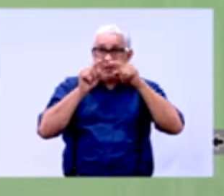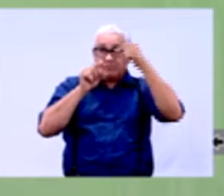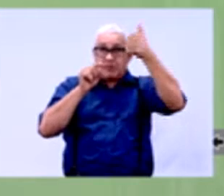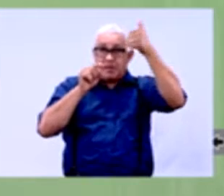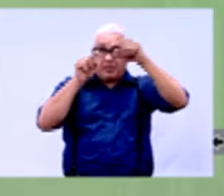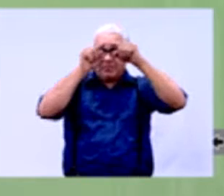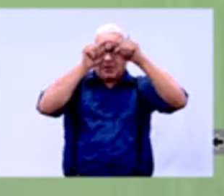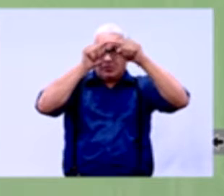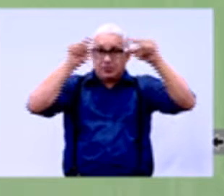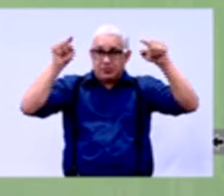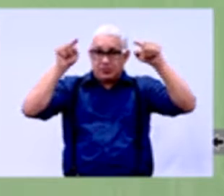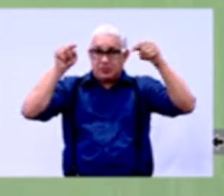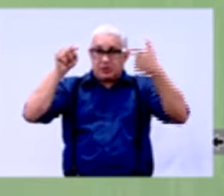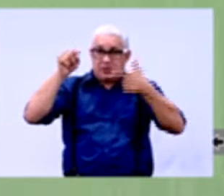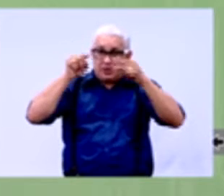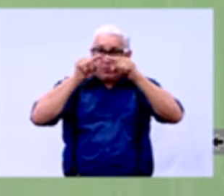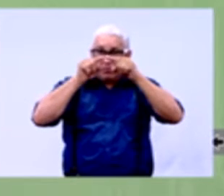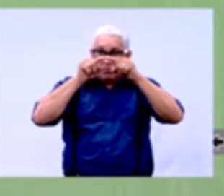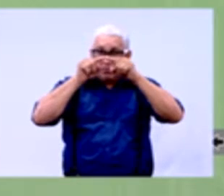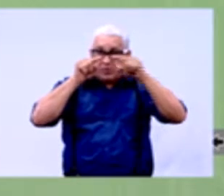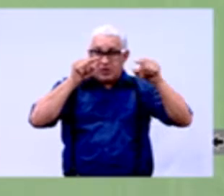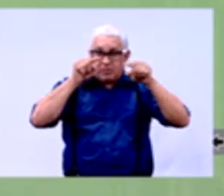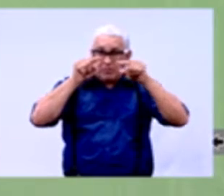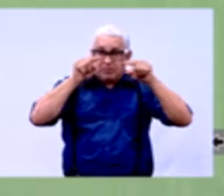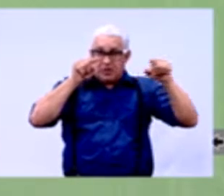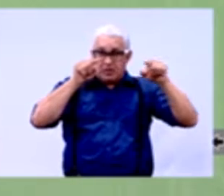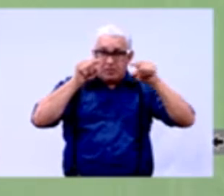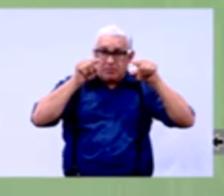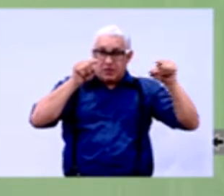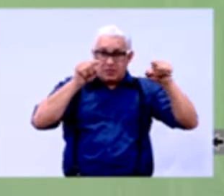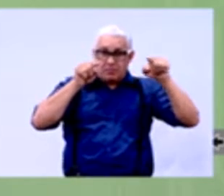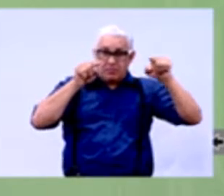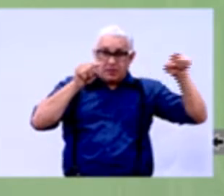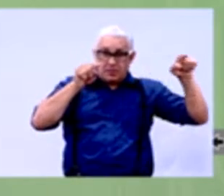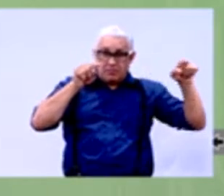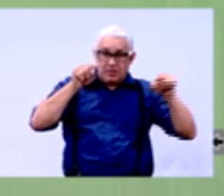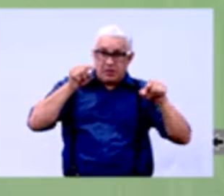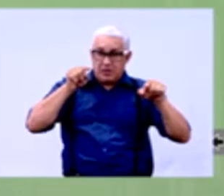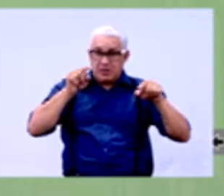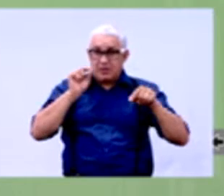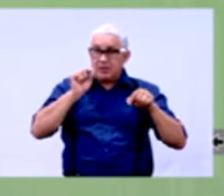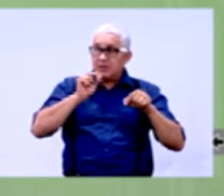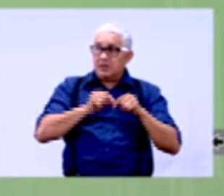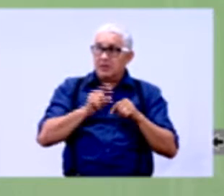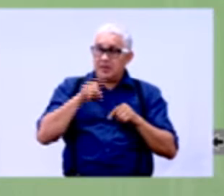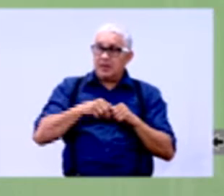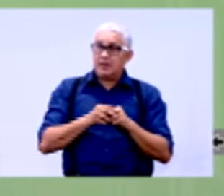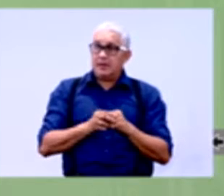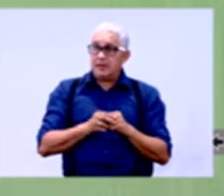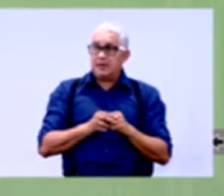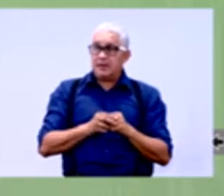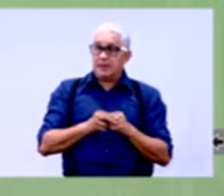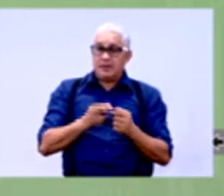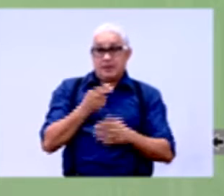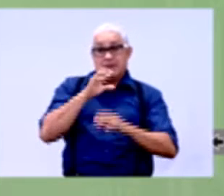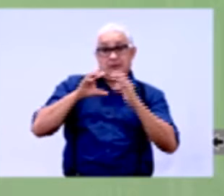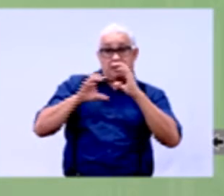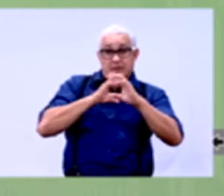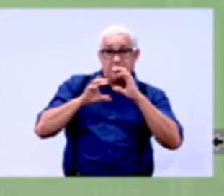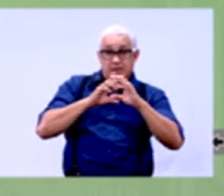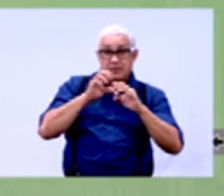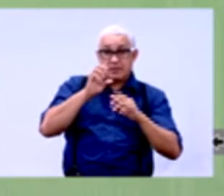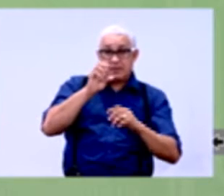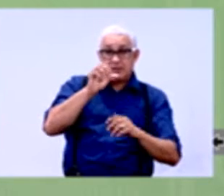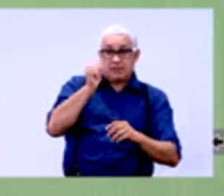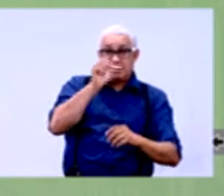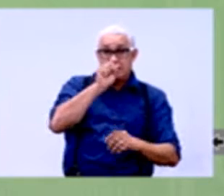só com uma bandinha aqui da flecha, né, que vai fazer a representação da comunicação